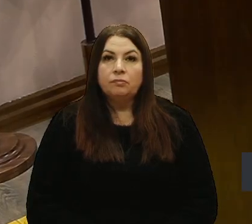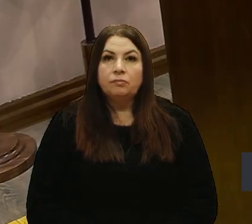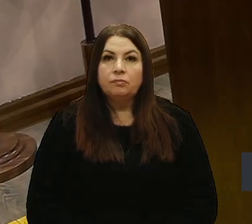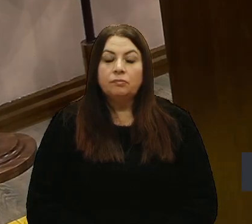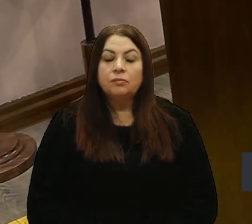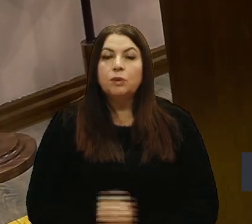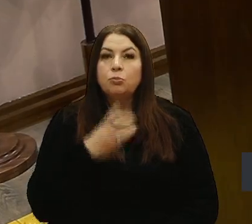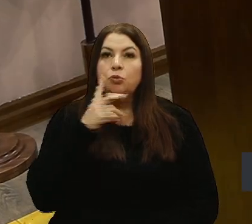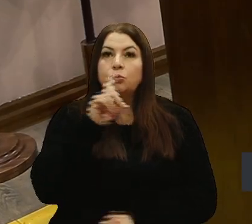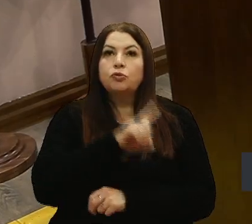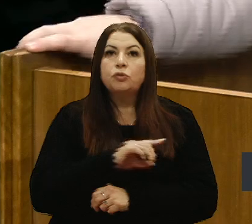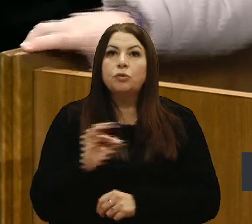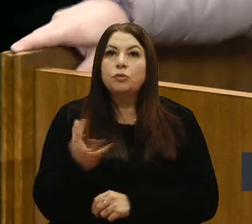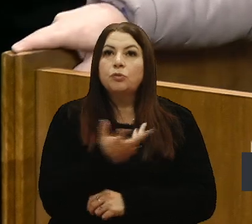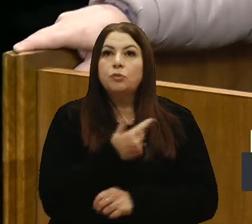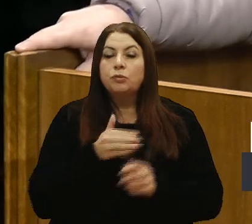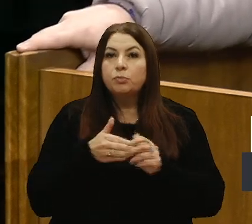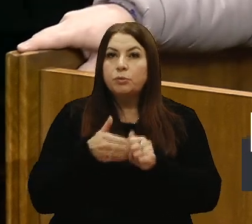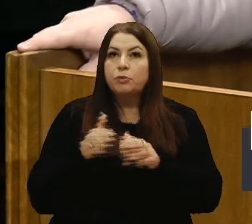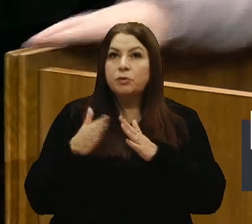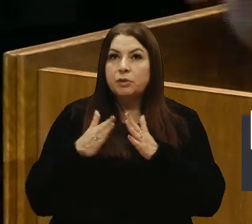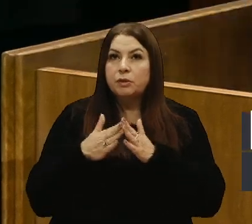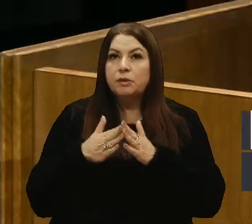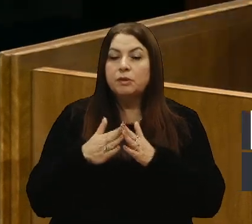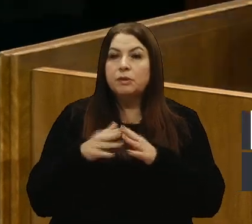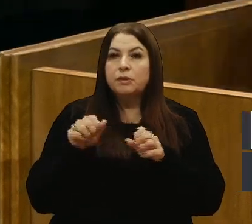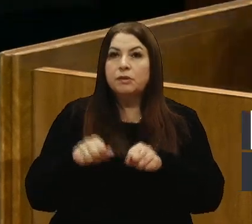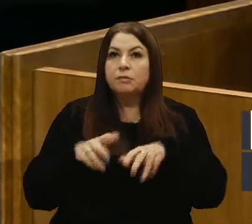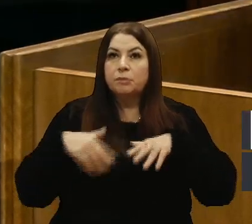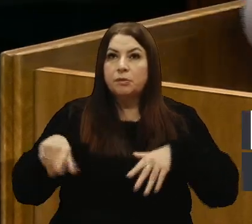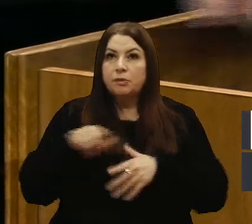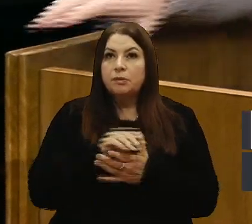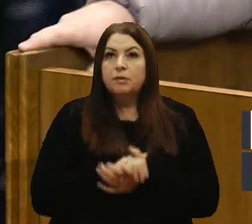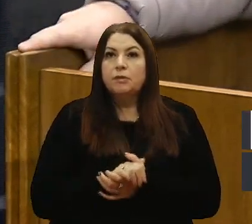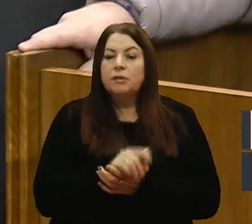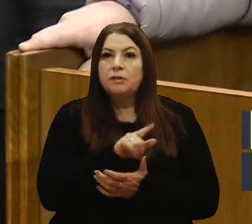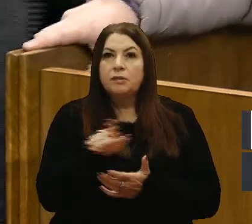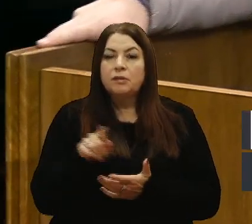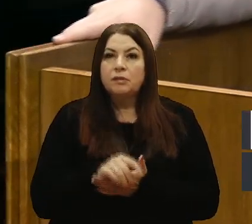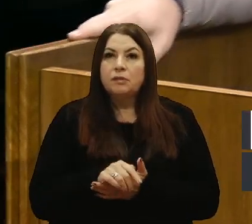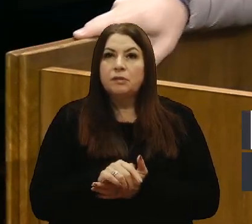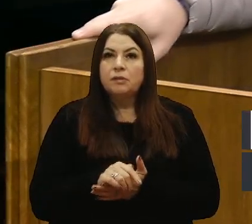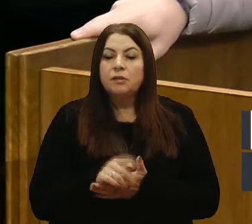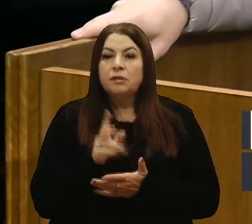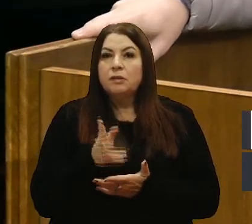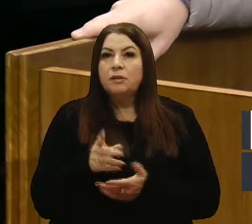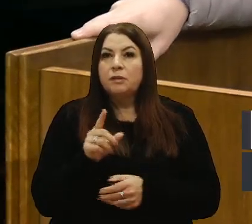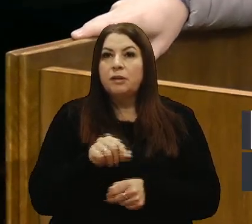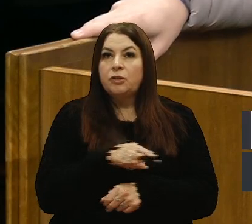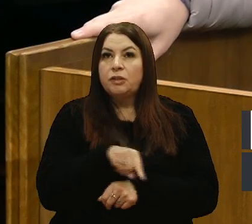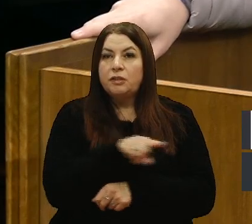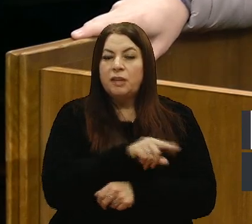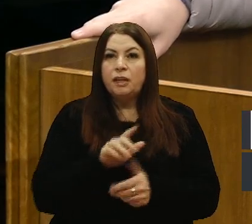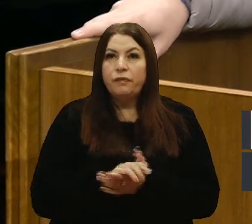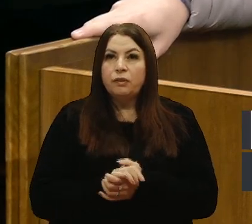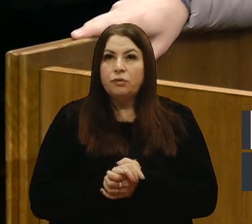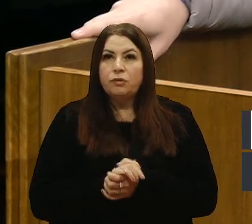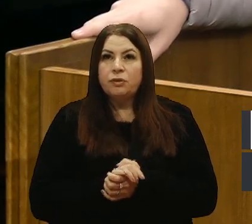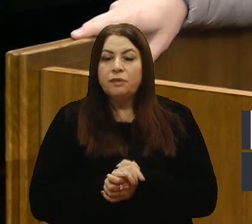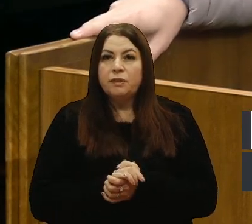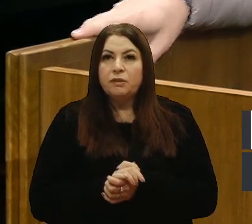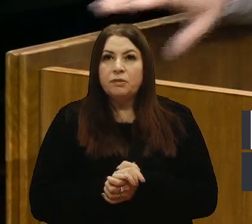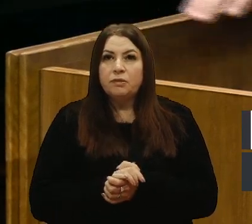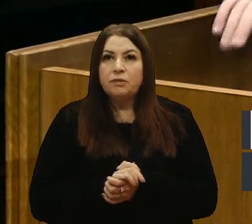Bom dia a todos, quem nos acompanha de casa, quem nos acompanha do plenário também. Hoje estou me manifestando menos do que o habitual. Presidente,